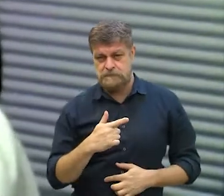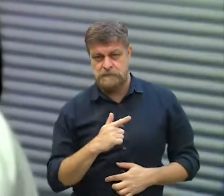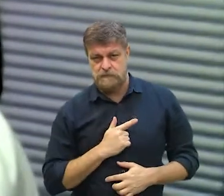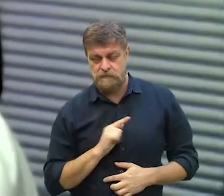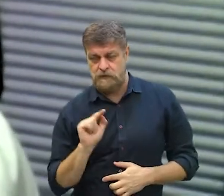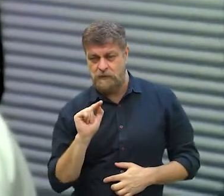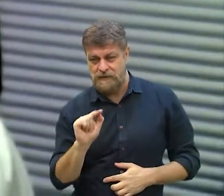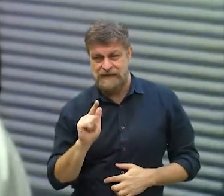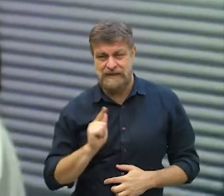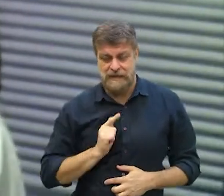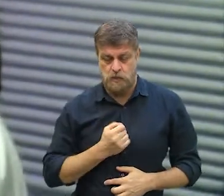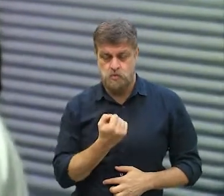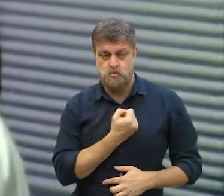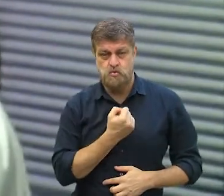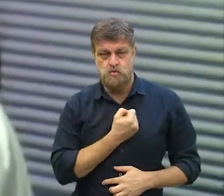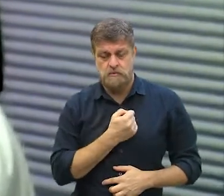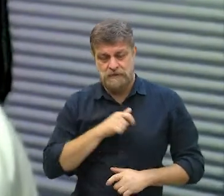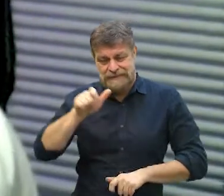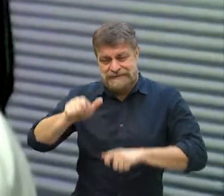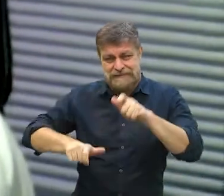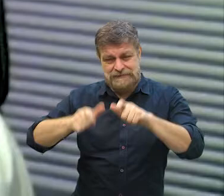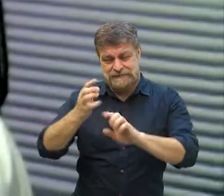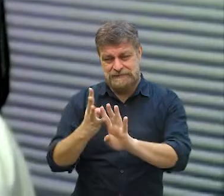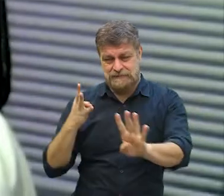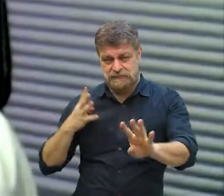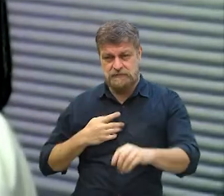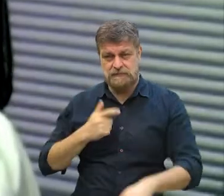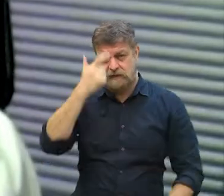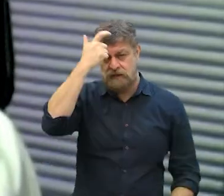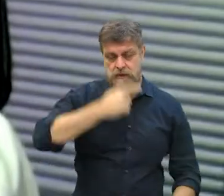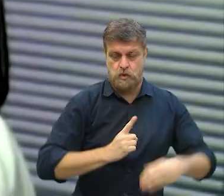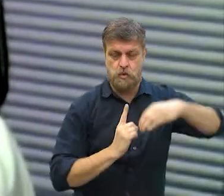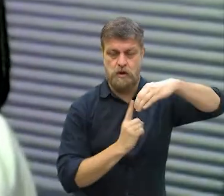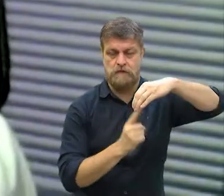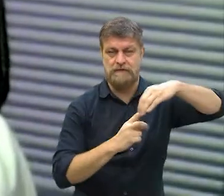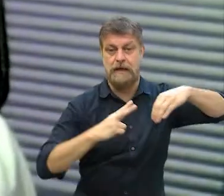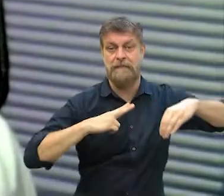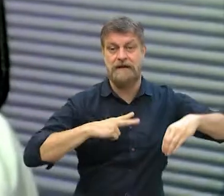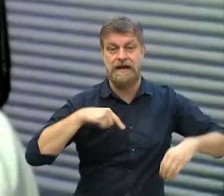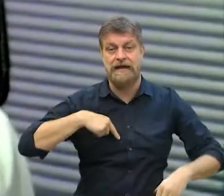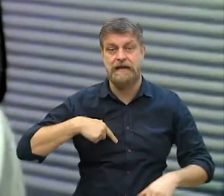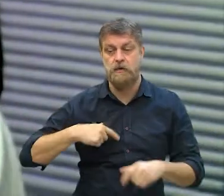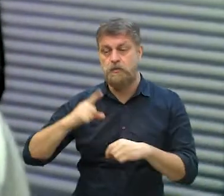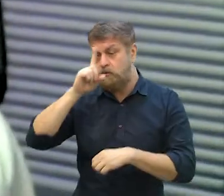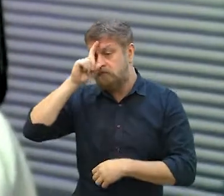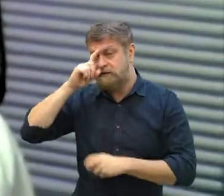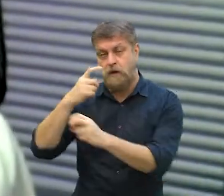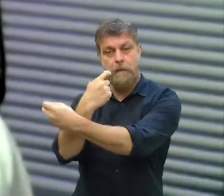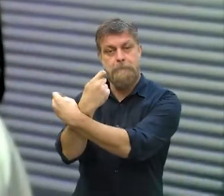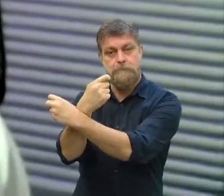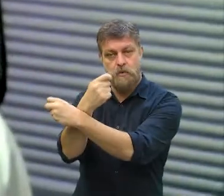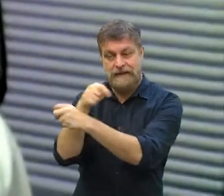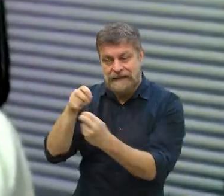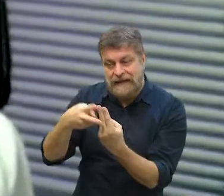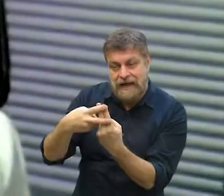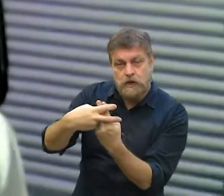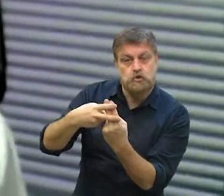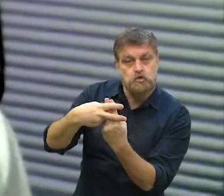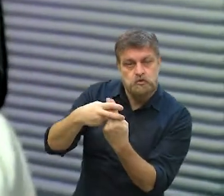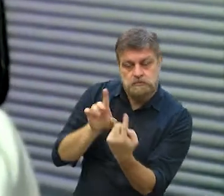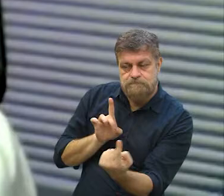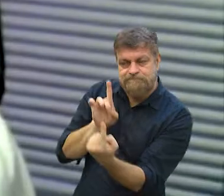problema que a gente tem realmente é nesse fluxo, né, dos pacientes. Eu trabalho no consultório privado, mas eu também trabalho na PUC de Campinas e lá a gente